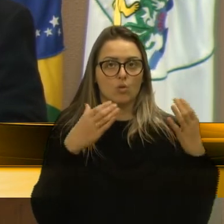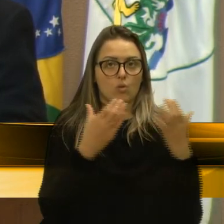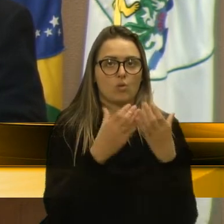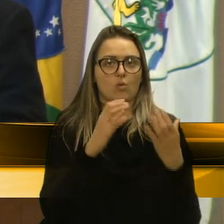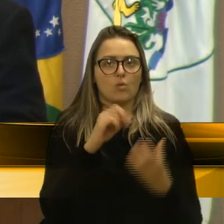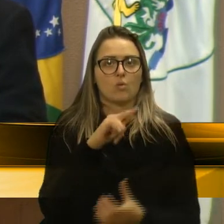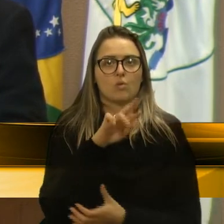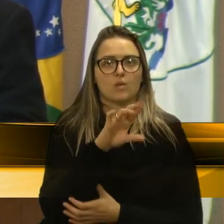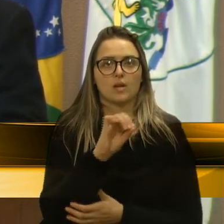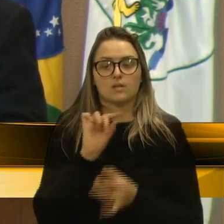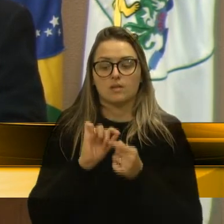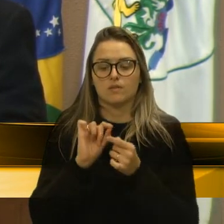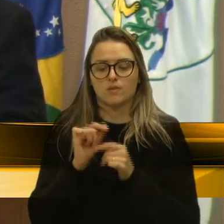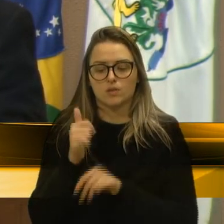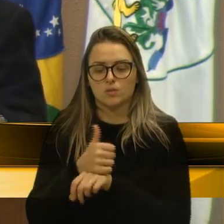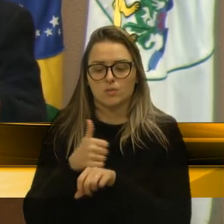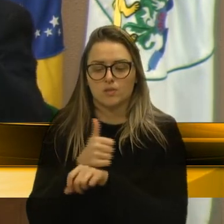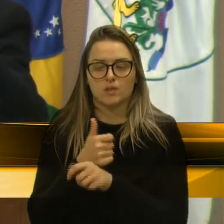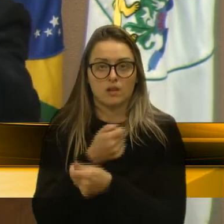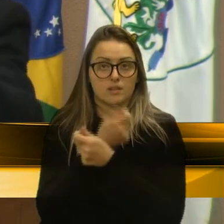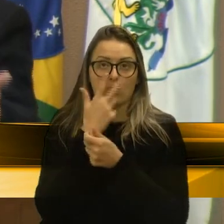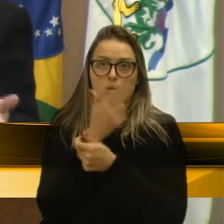Vossa Senhoria do outro lado do balcão.